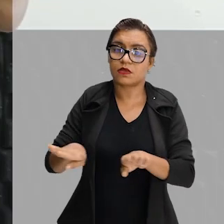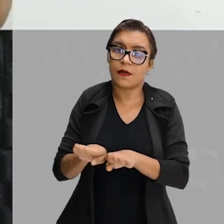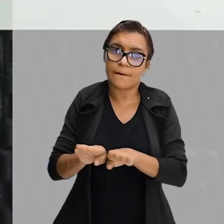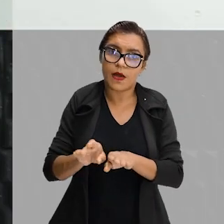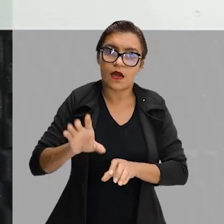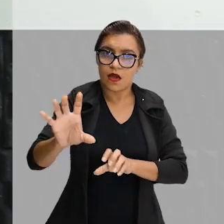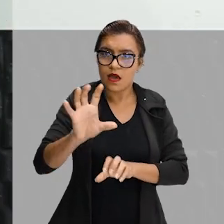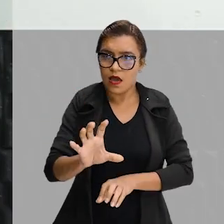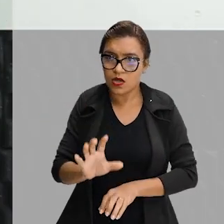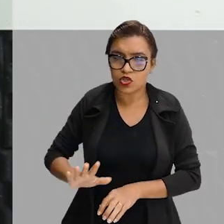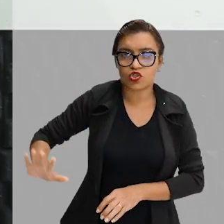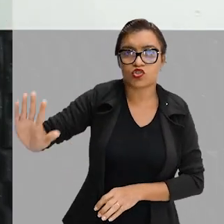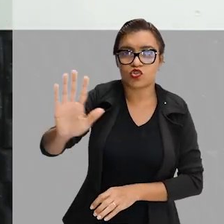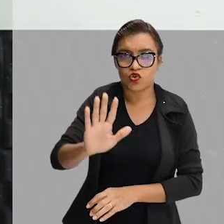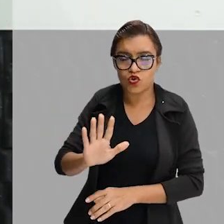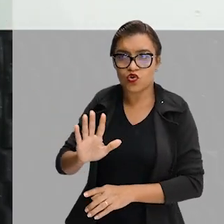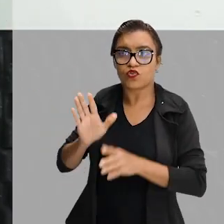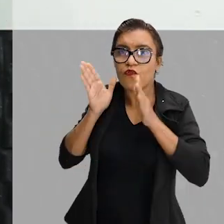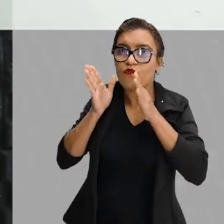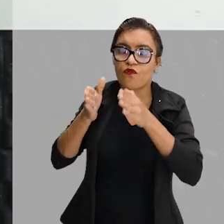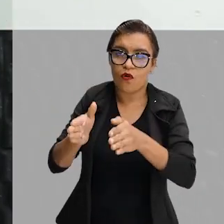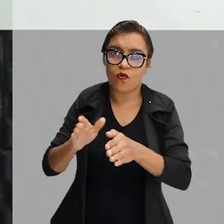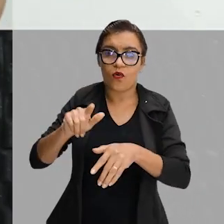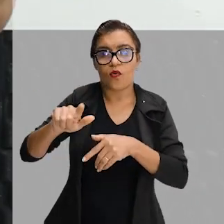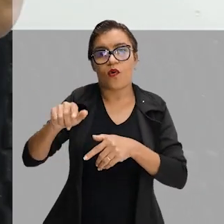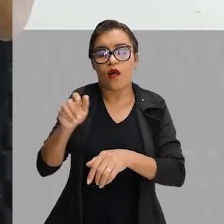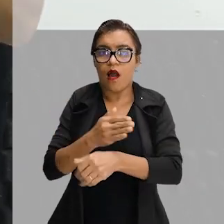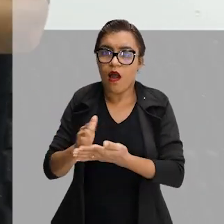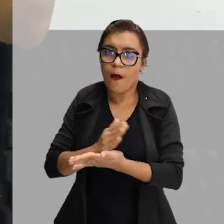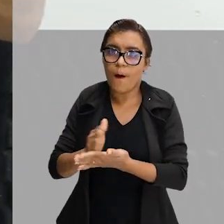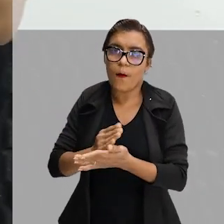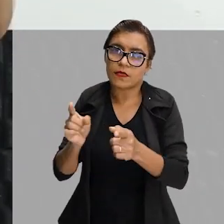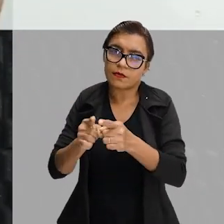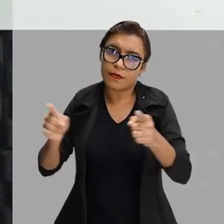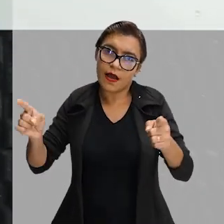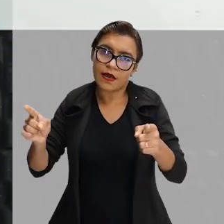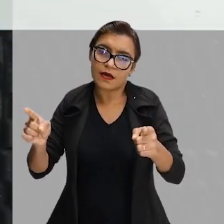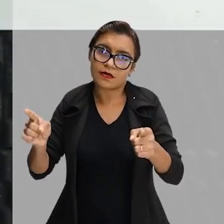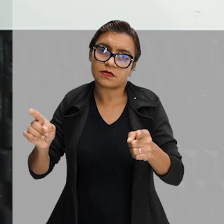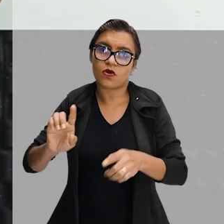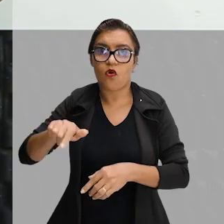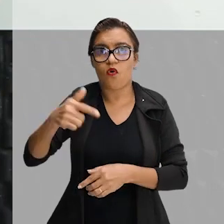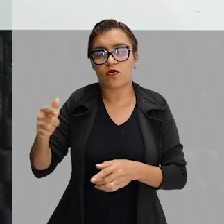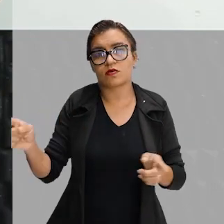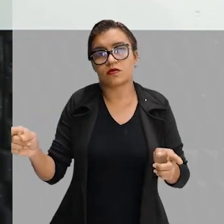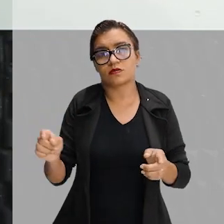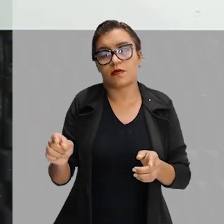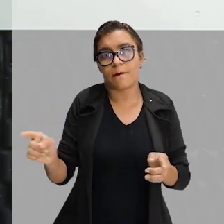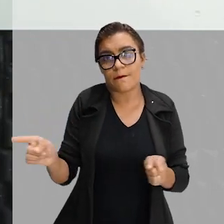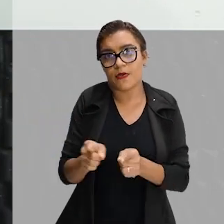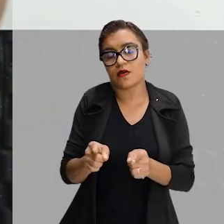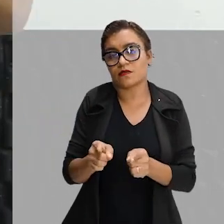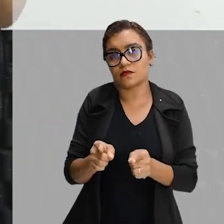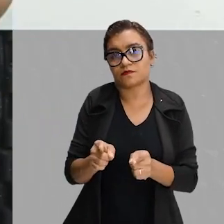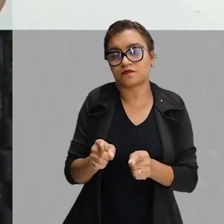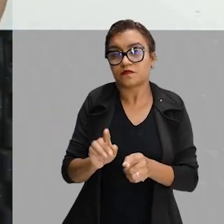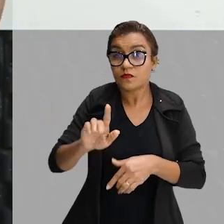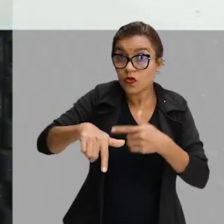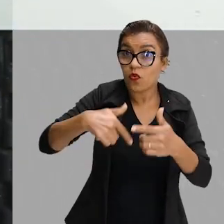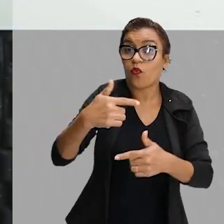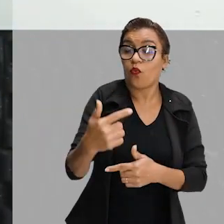regiões brasileiras. Algumas cresceram mais, outras cresceram menos. E outras ainda